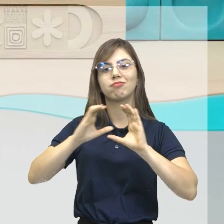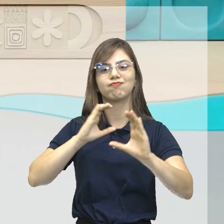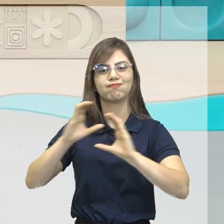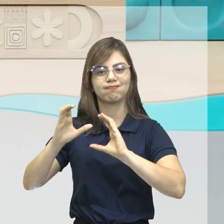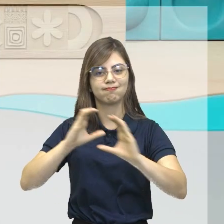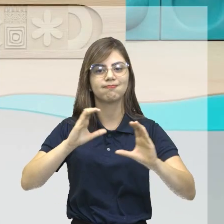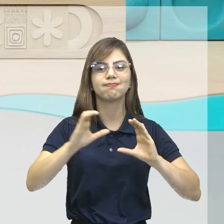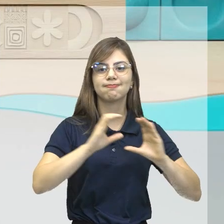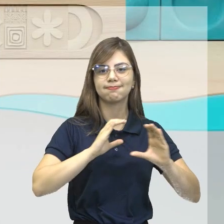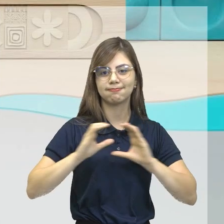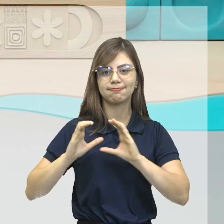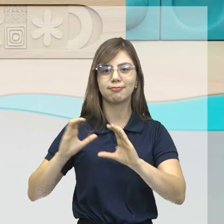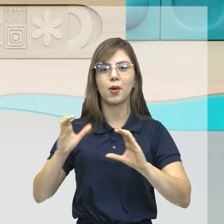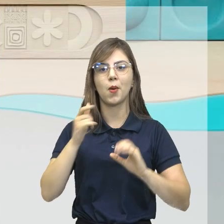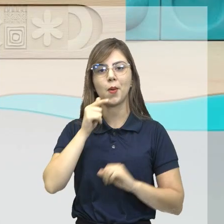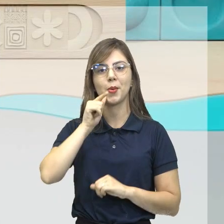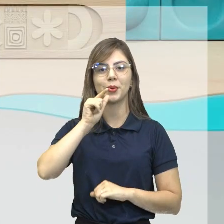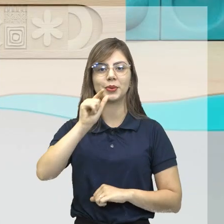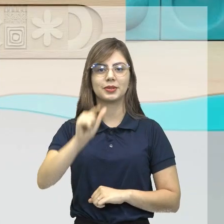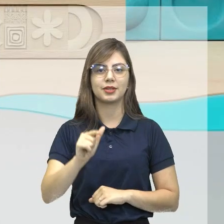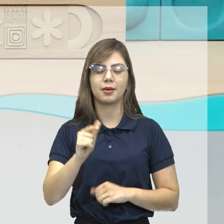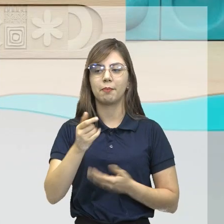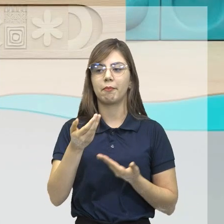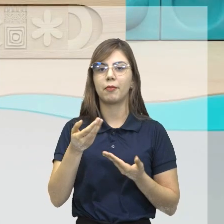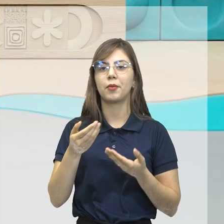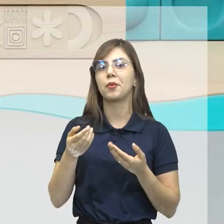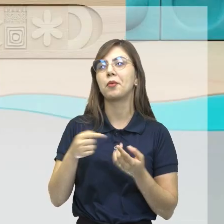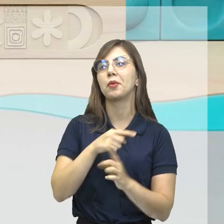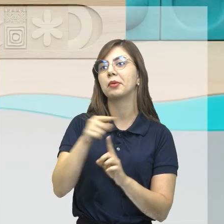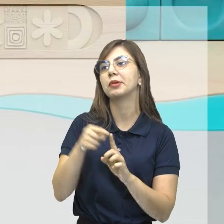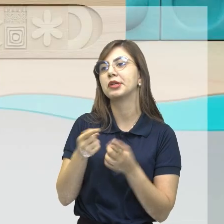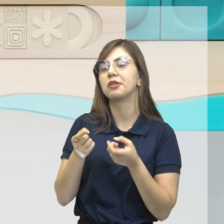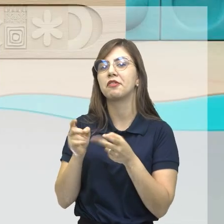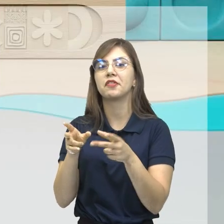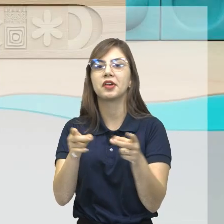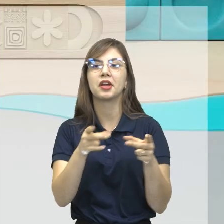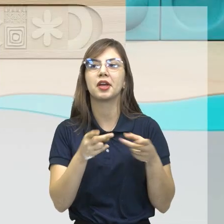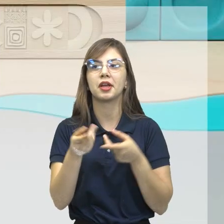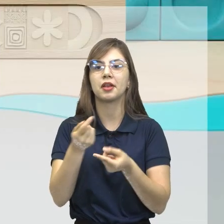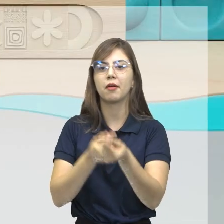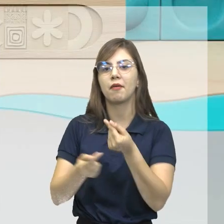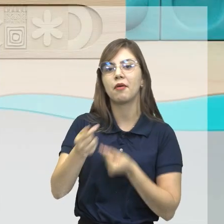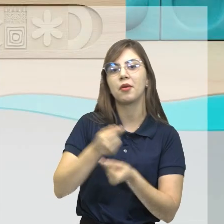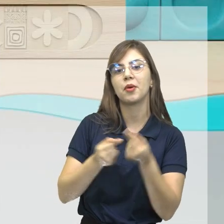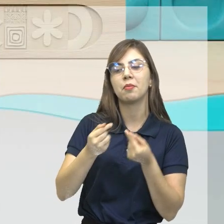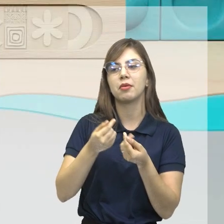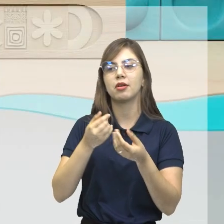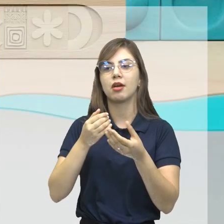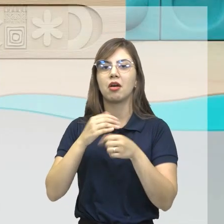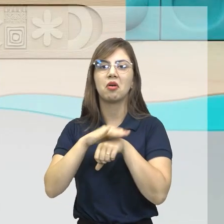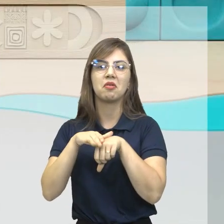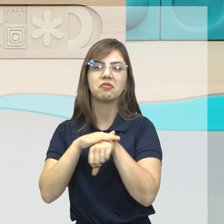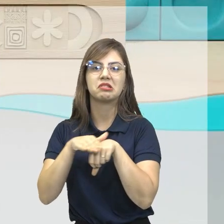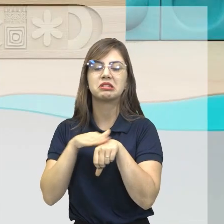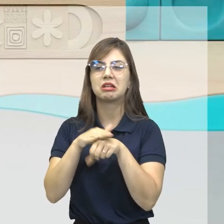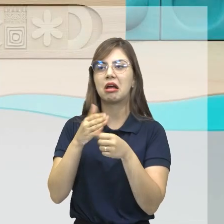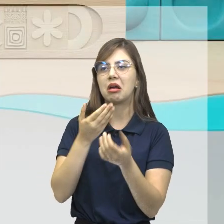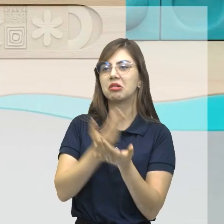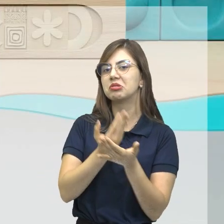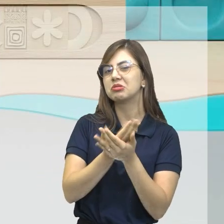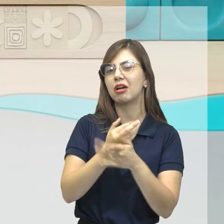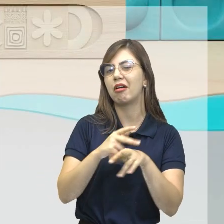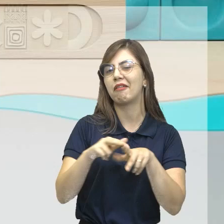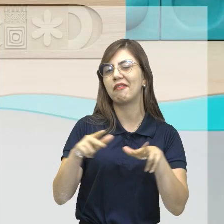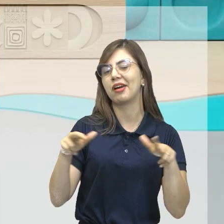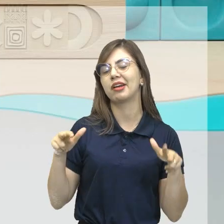de contato, para comercializar, para poder conversar, para poder estudar, ou outras, né, dinâmicas necessárias